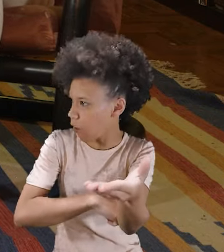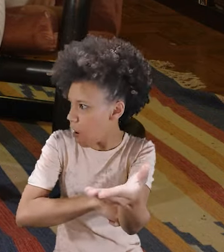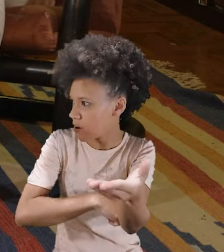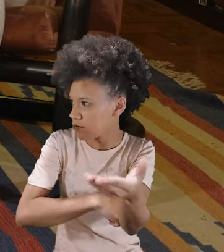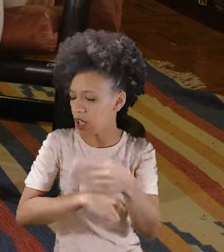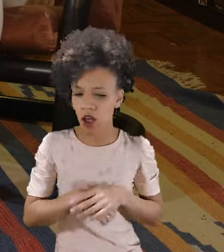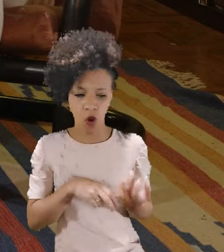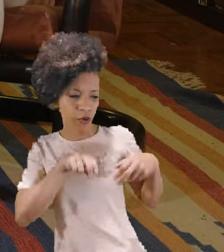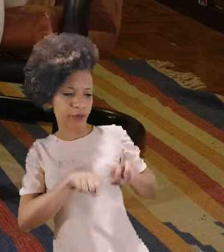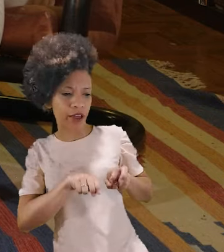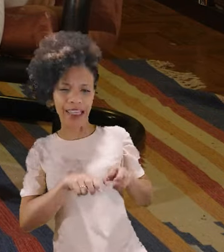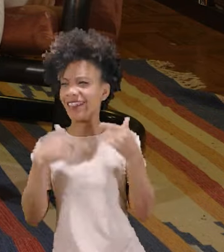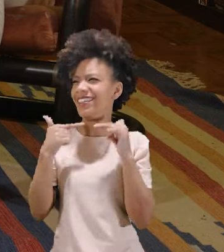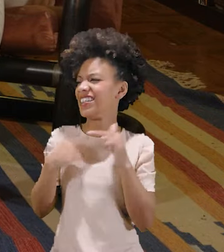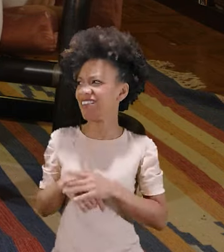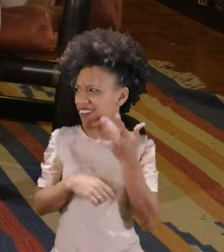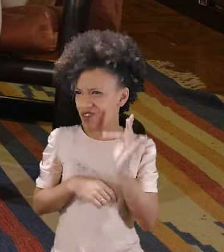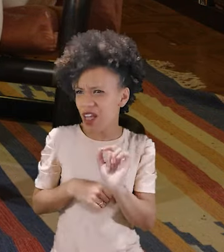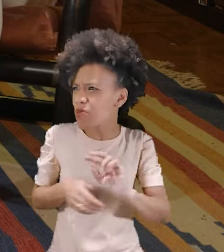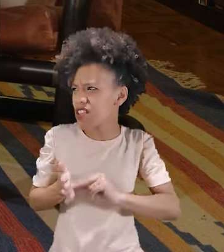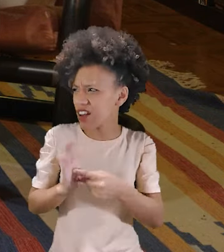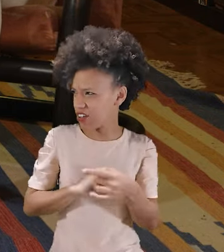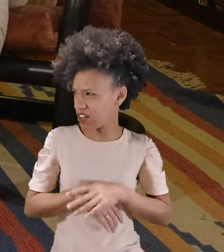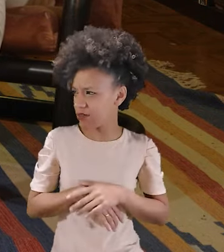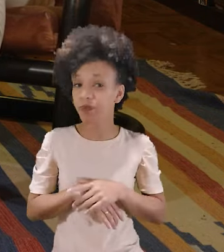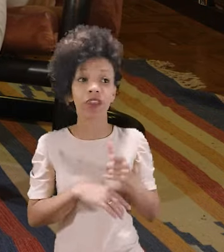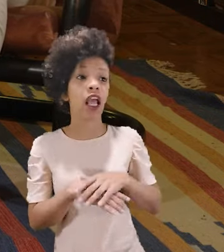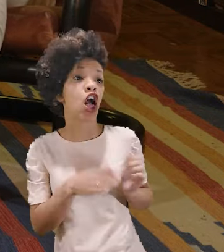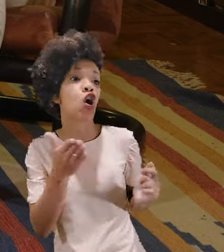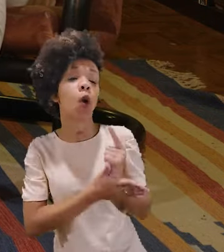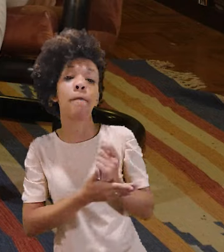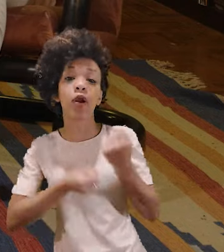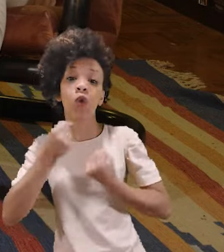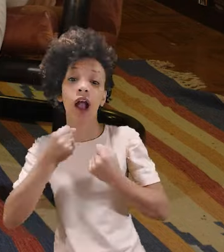tá vendo a gente aqui agora com a mulher rindo ele não sabe que fez ou então